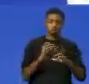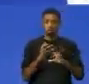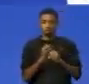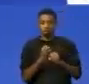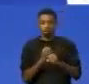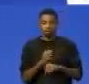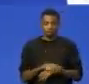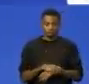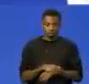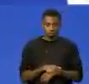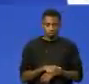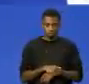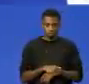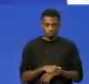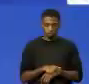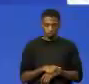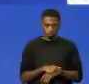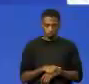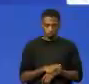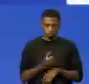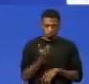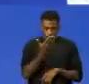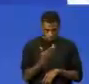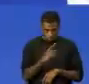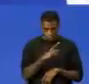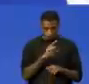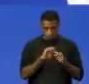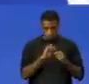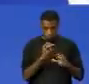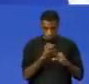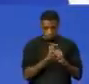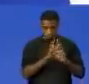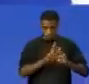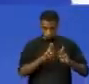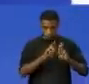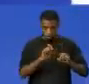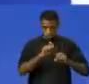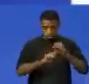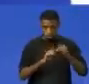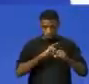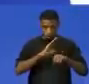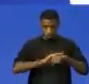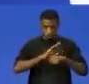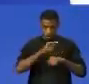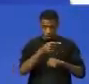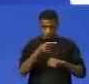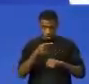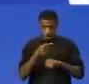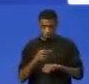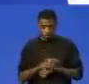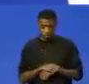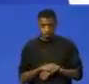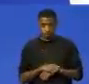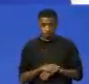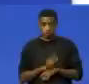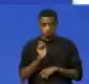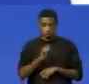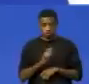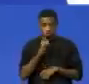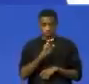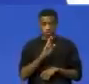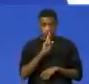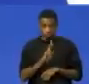o potencial dessa pilha, né, aplicando o potencial maior menos o menor, você chegaria